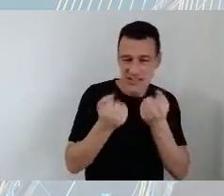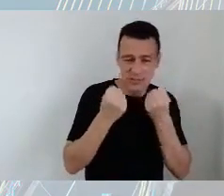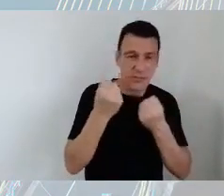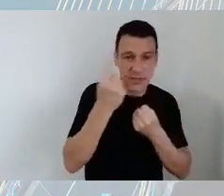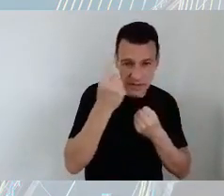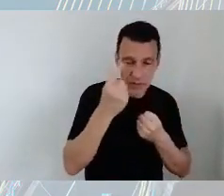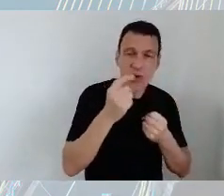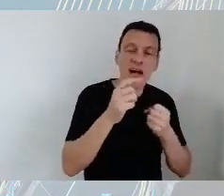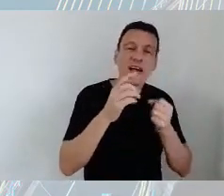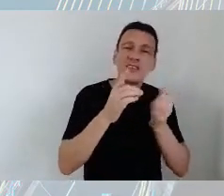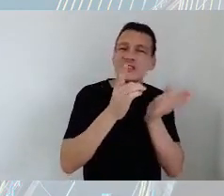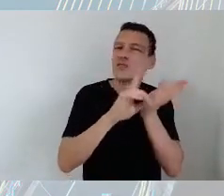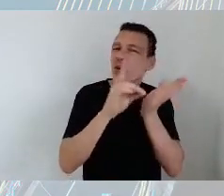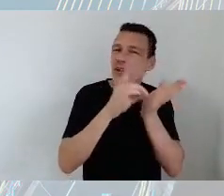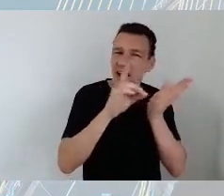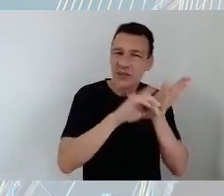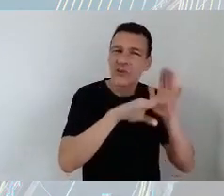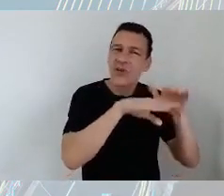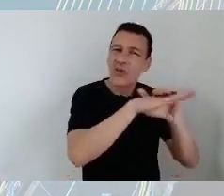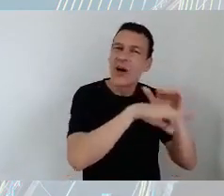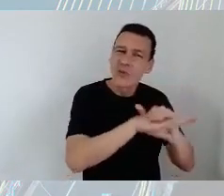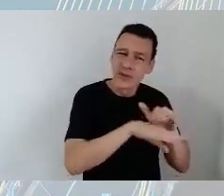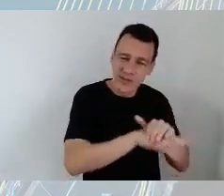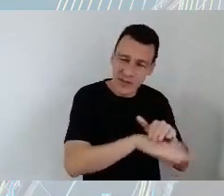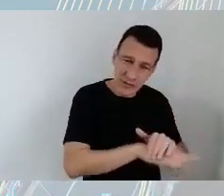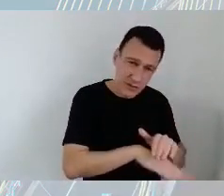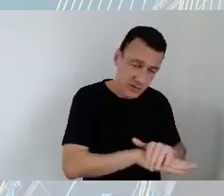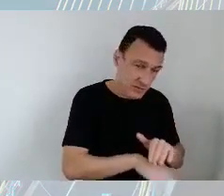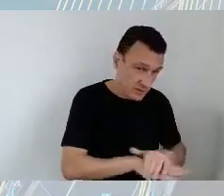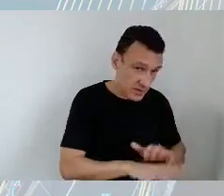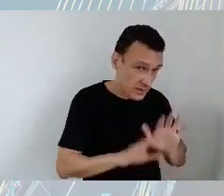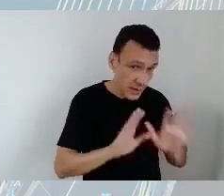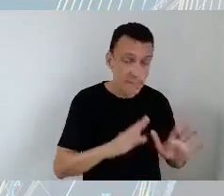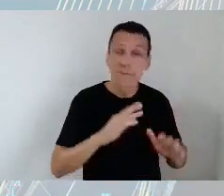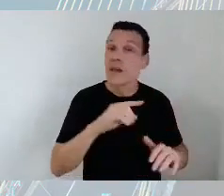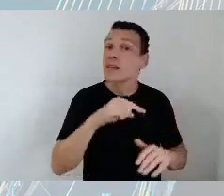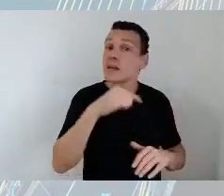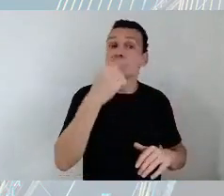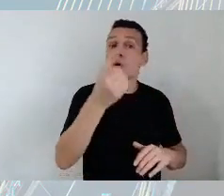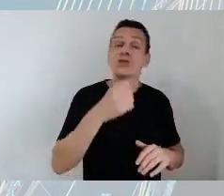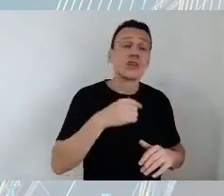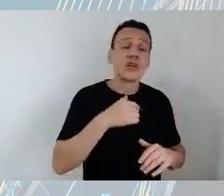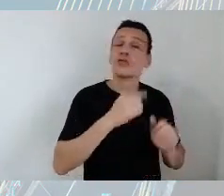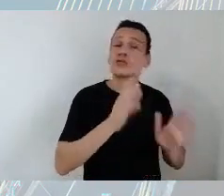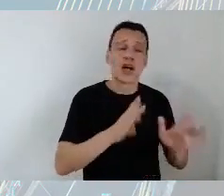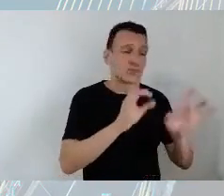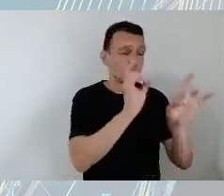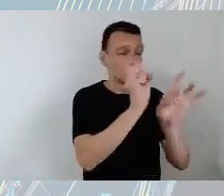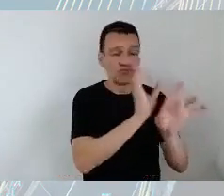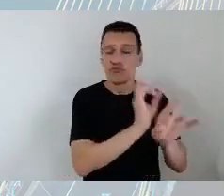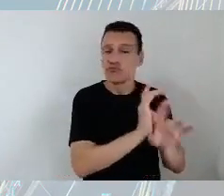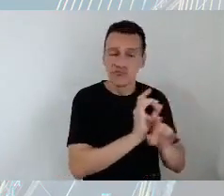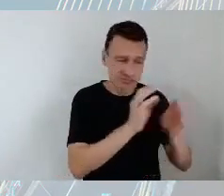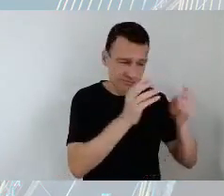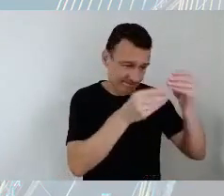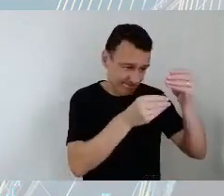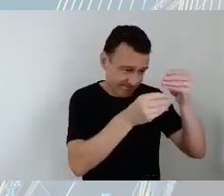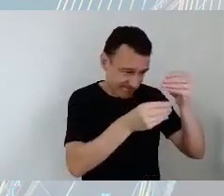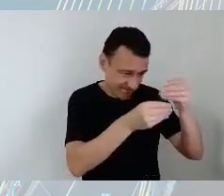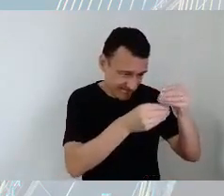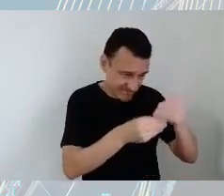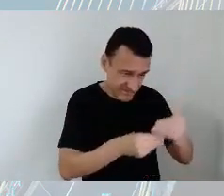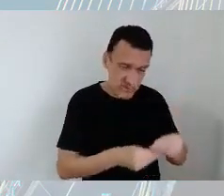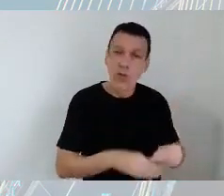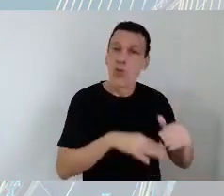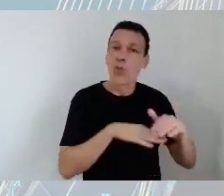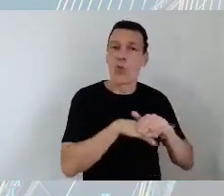última chamada do create, eu já estou agregando tudo. Quando eu retornar do banco de dados, numa segunda mensagem, por exemplo, do usuário,